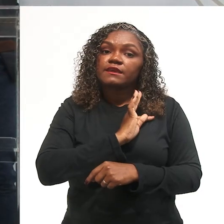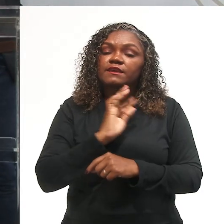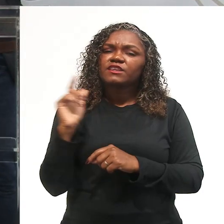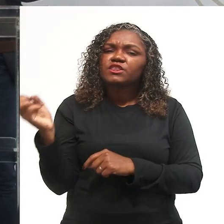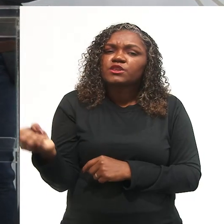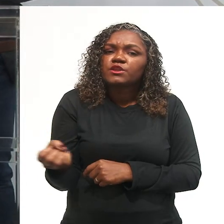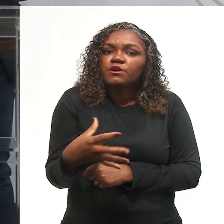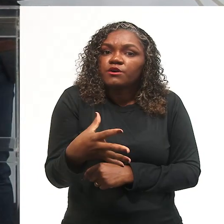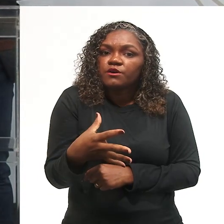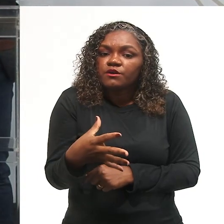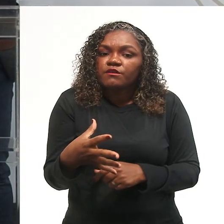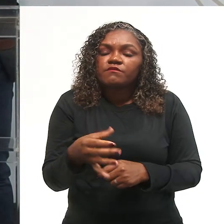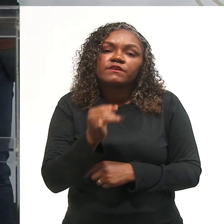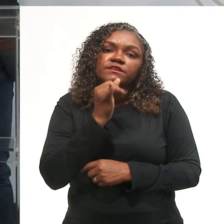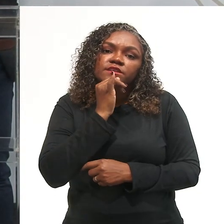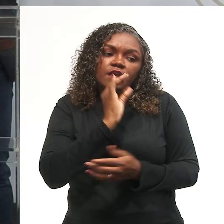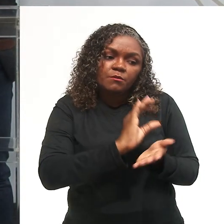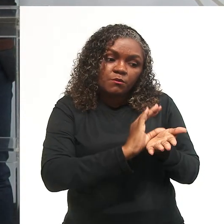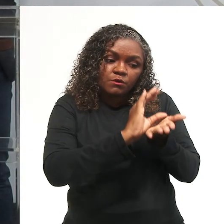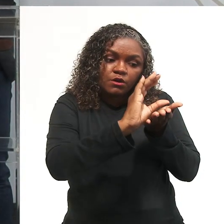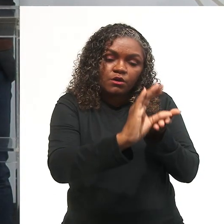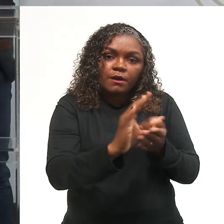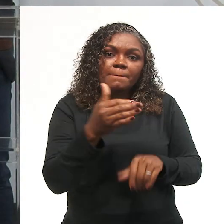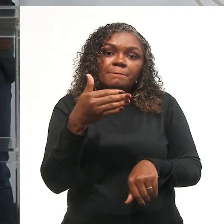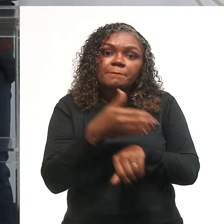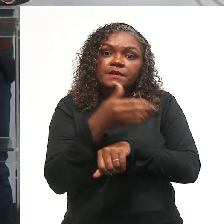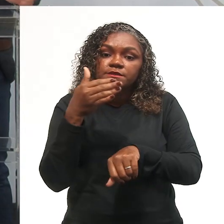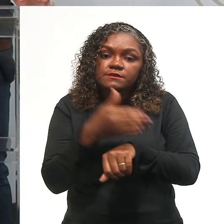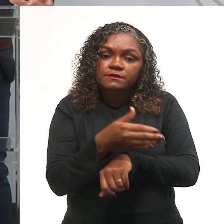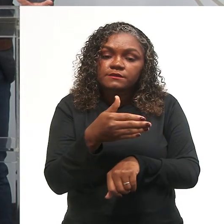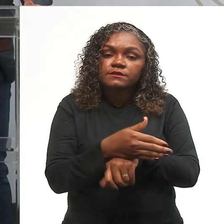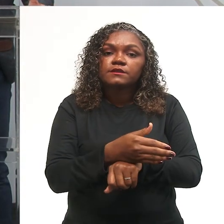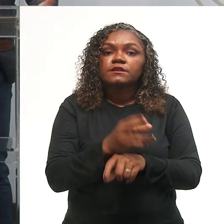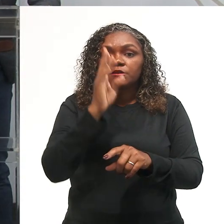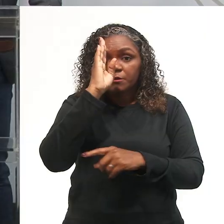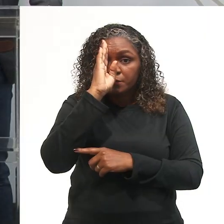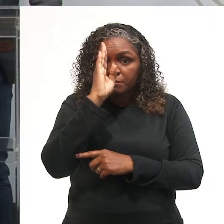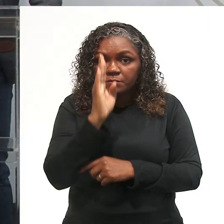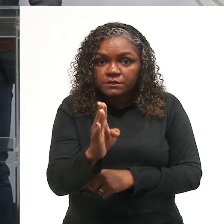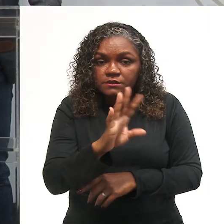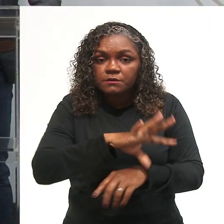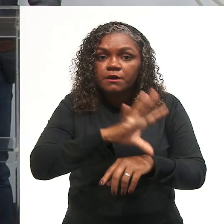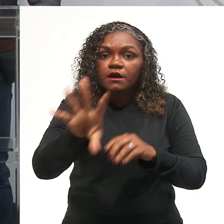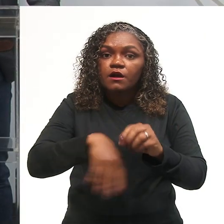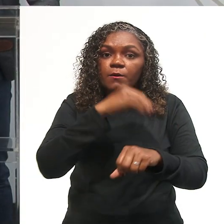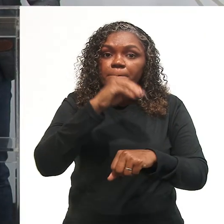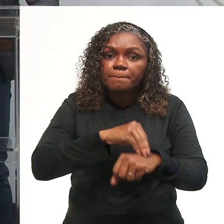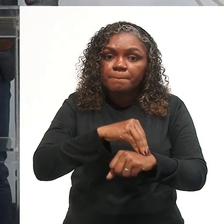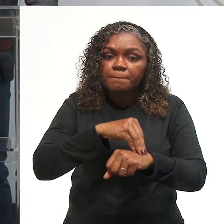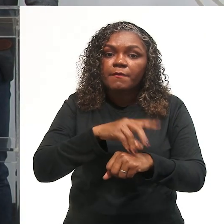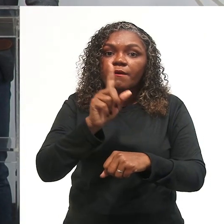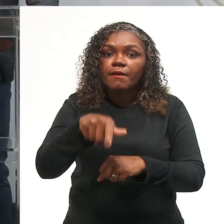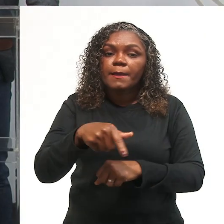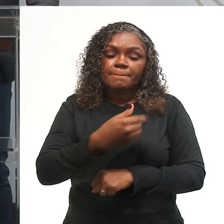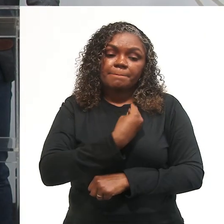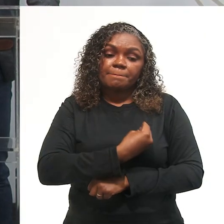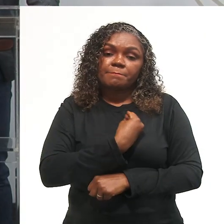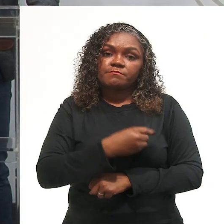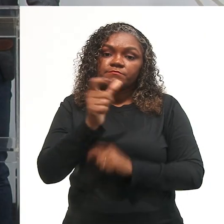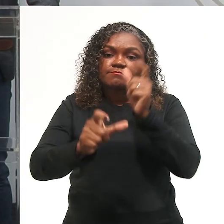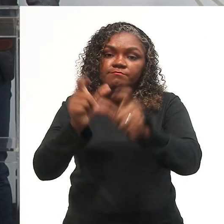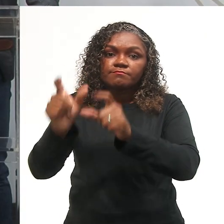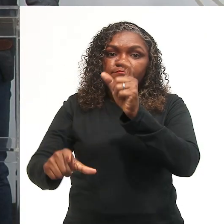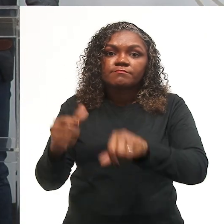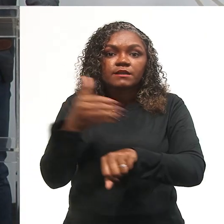técnica moderna, né, de você colocar o orçamento participativo, né? Ele tem como principal pressuposto o quê? A participação